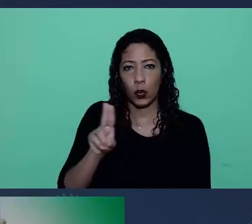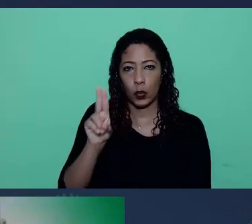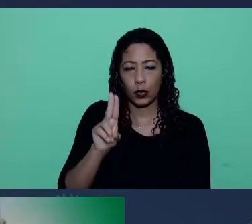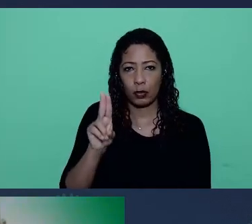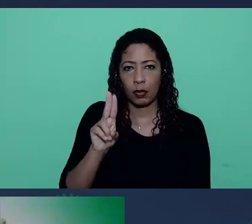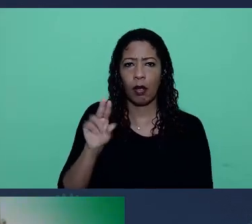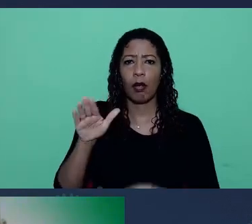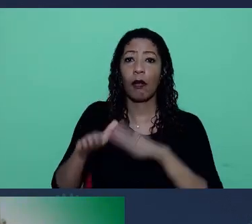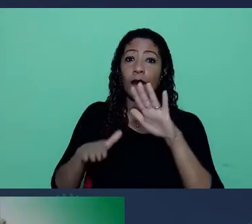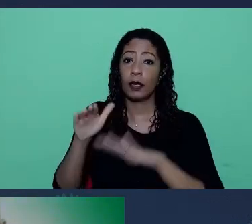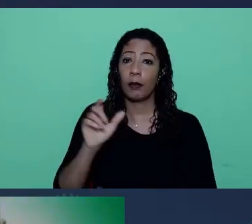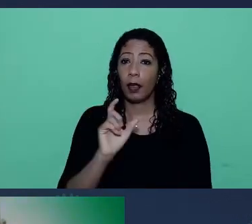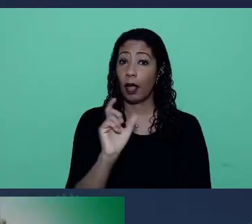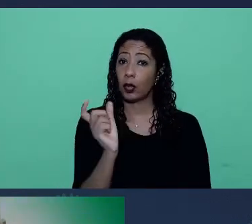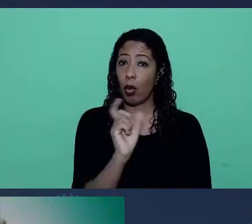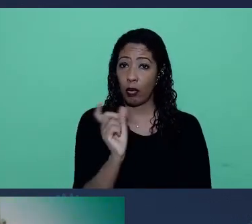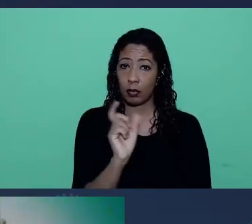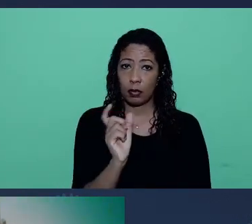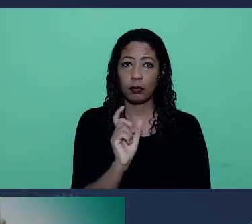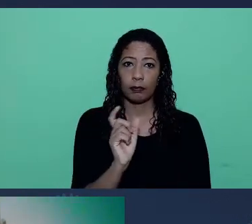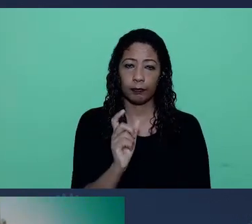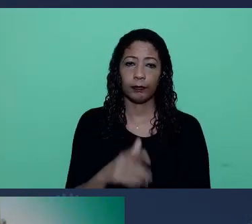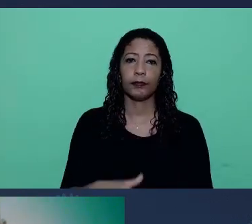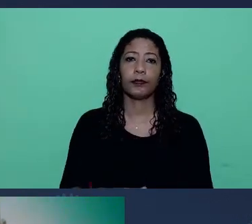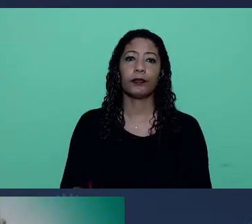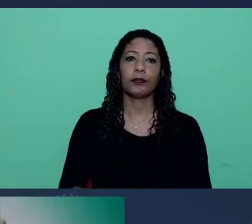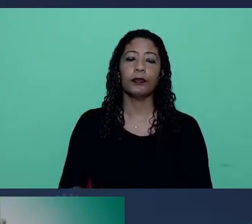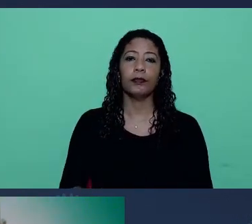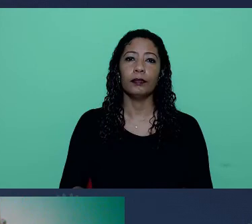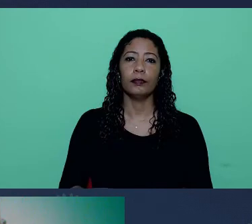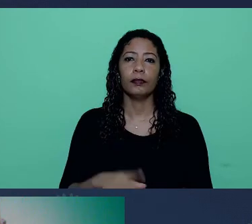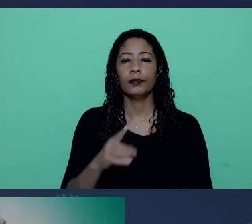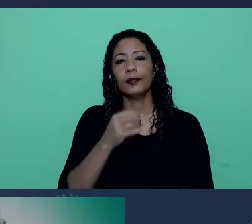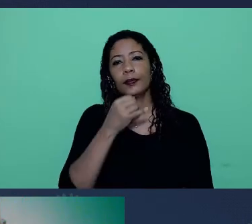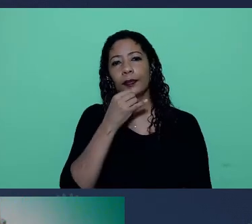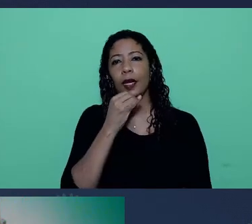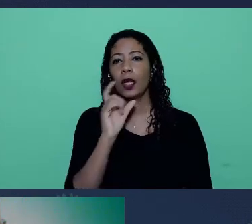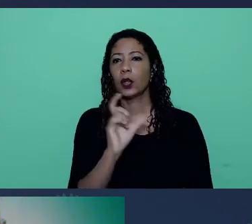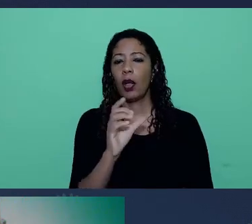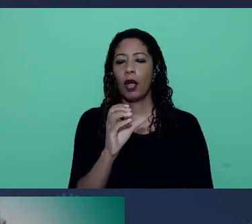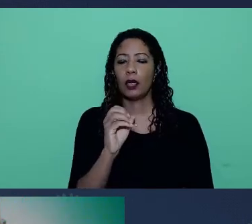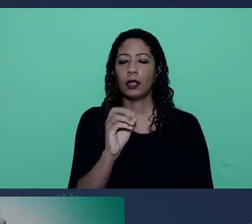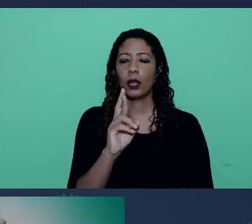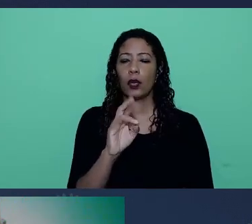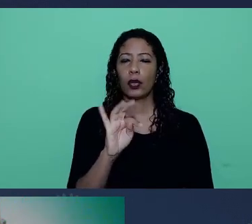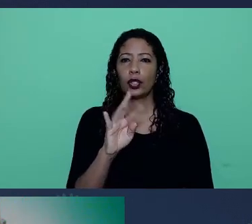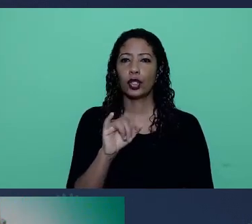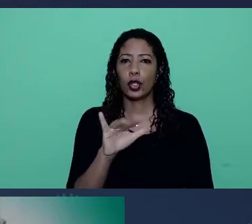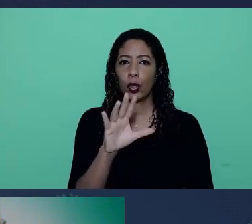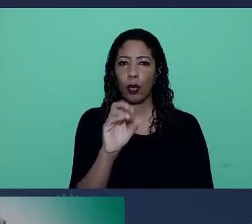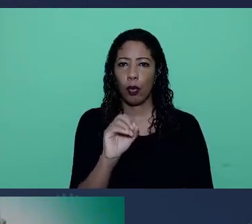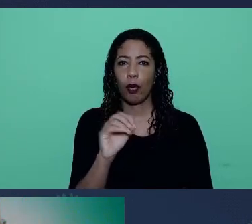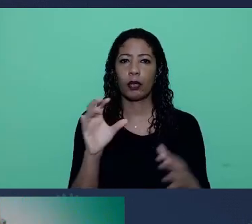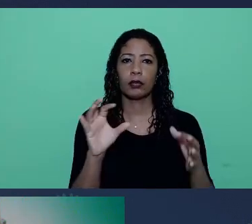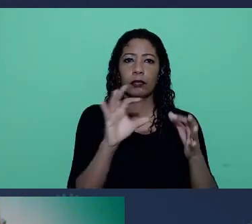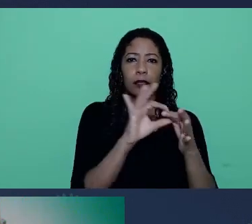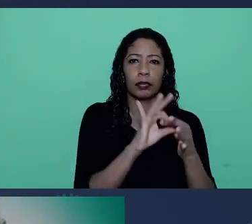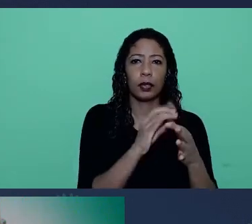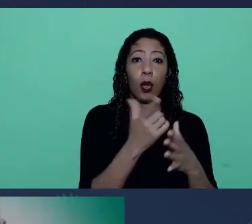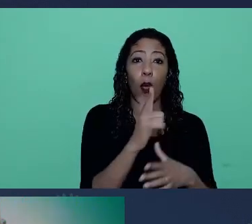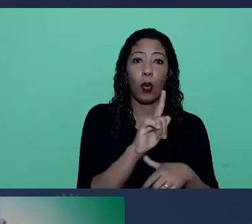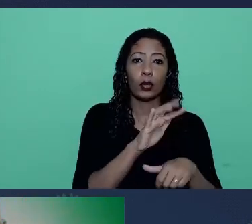dependendo da dose que você introduz de corticoide, o corticoide associado ao beta-2, se